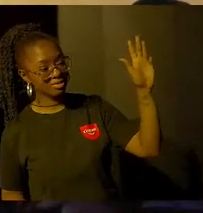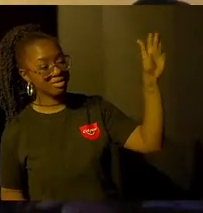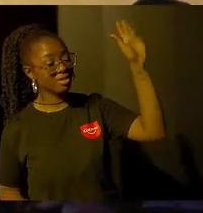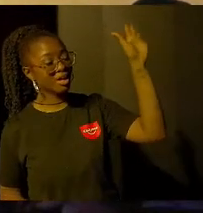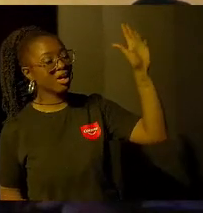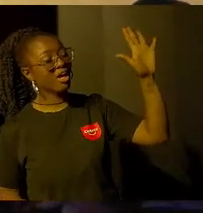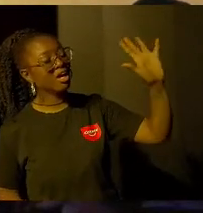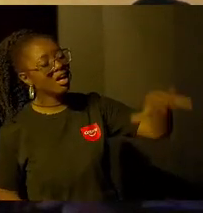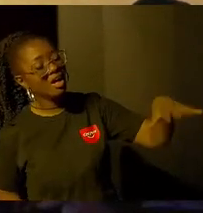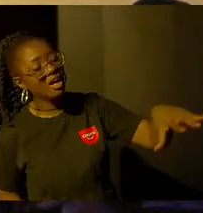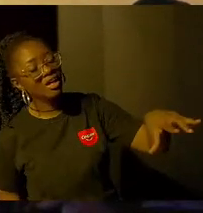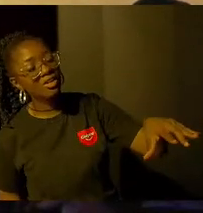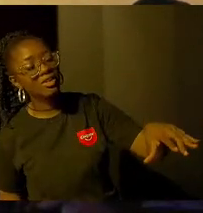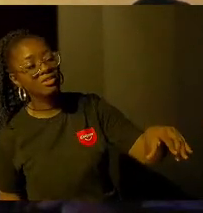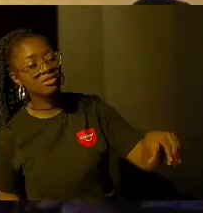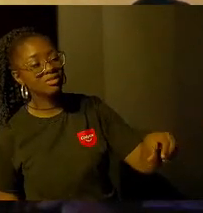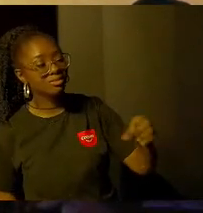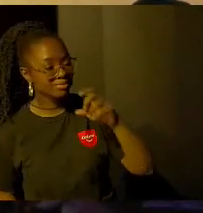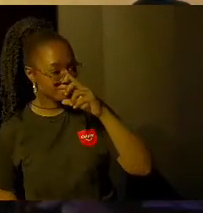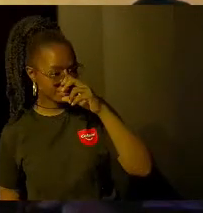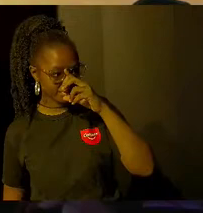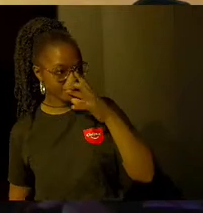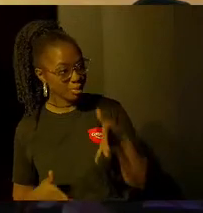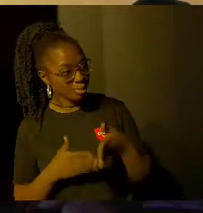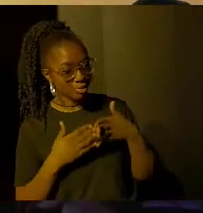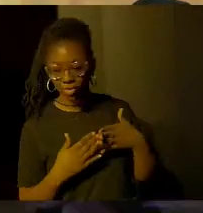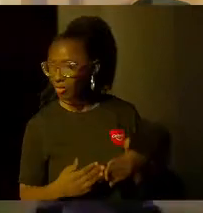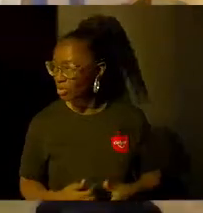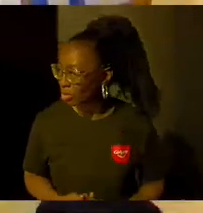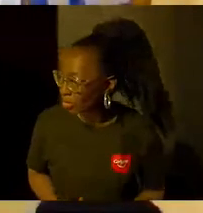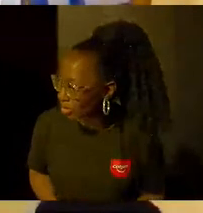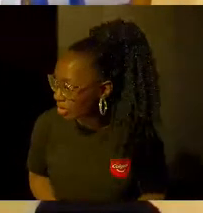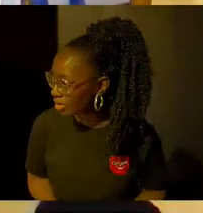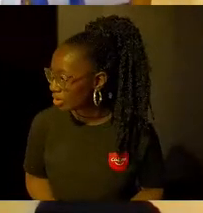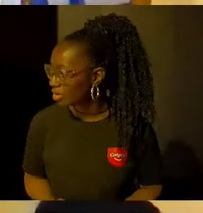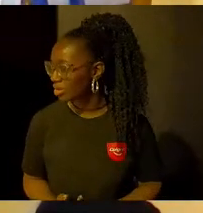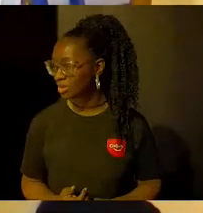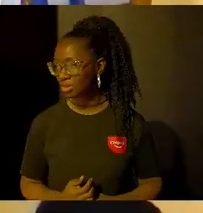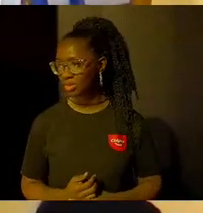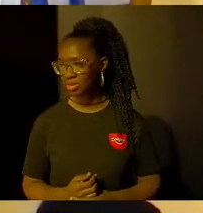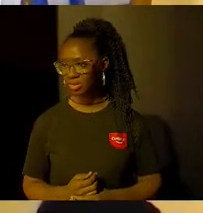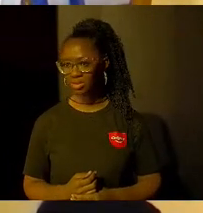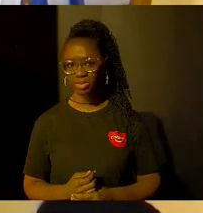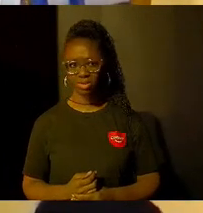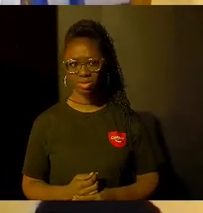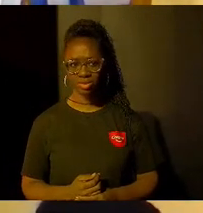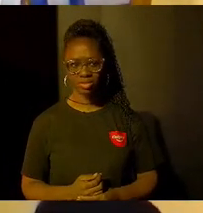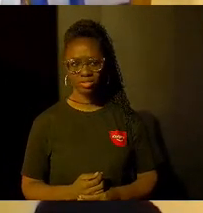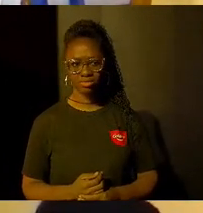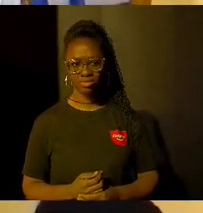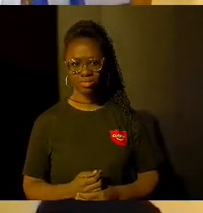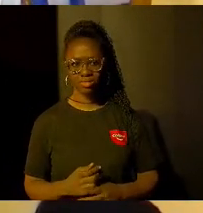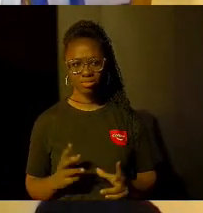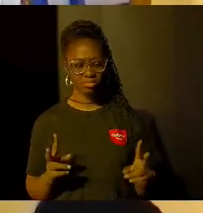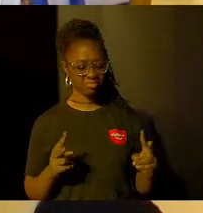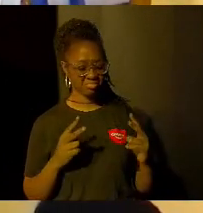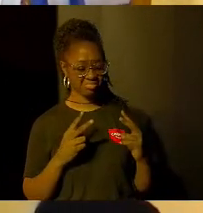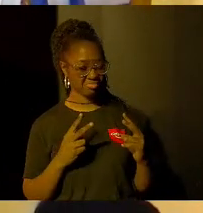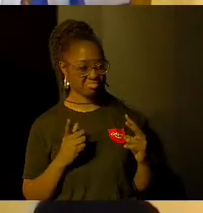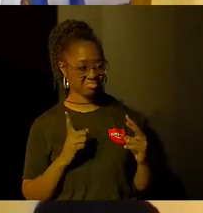moça Ô moça Meu Deus a moça não olhou nem na minha